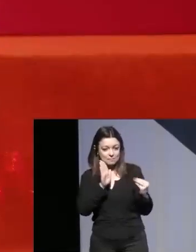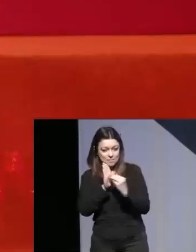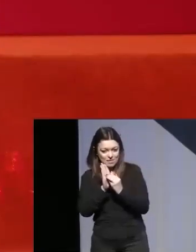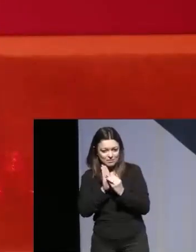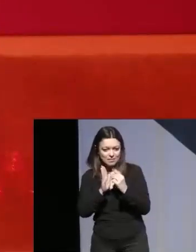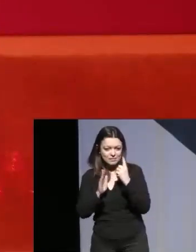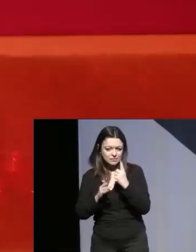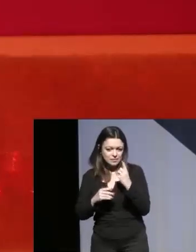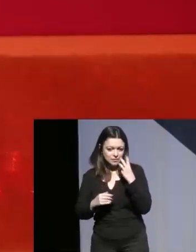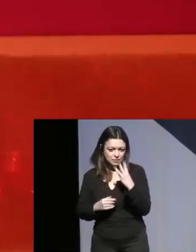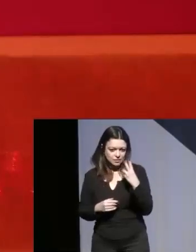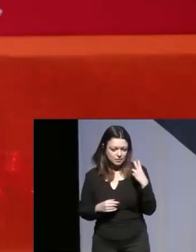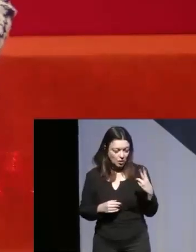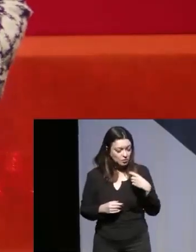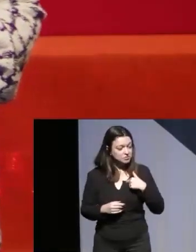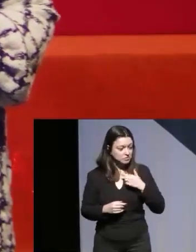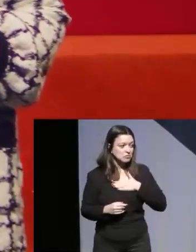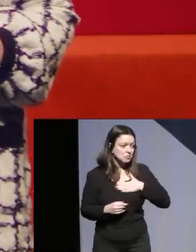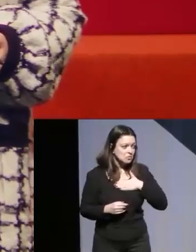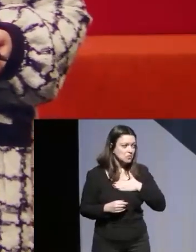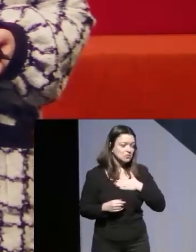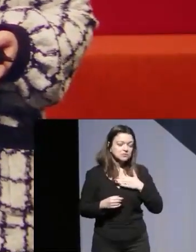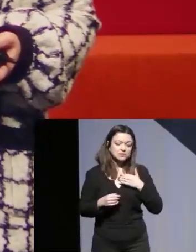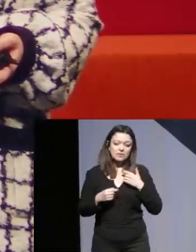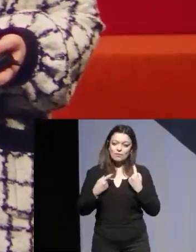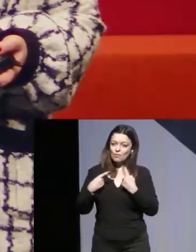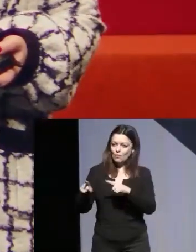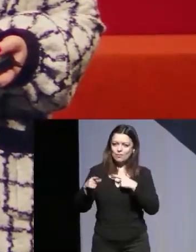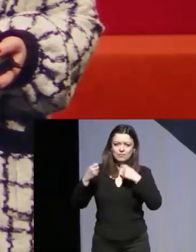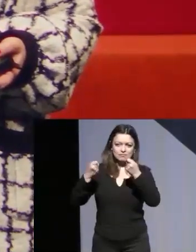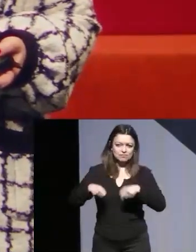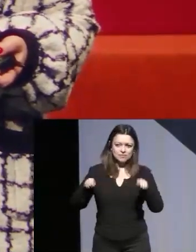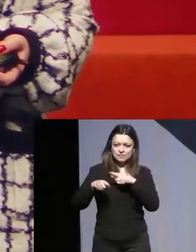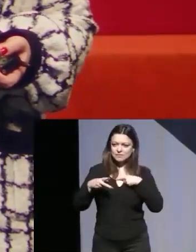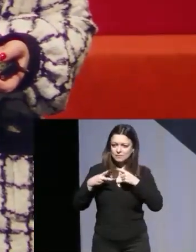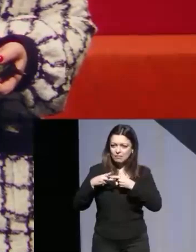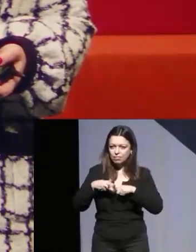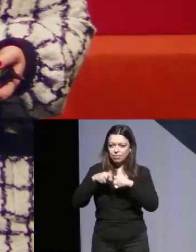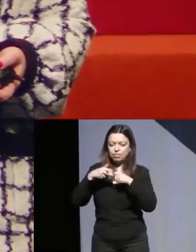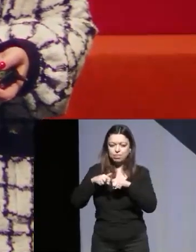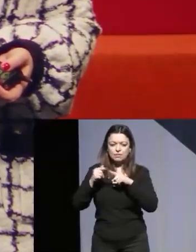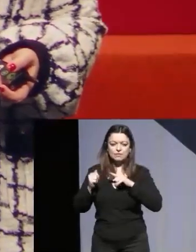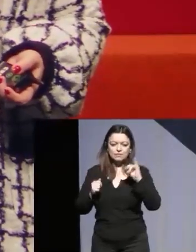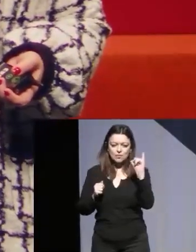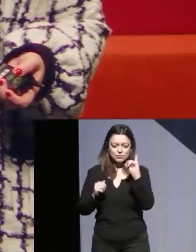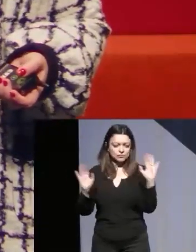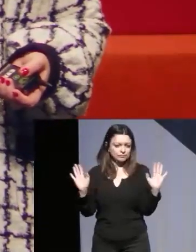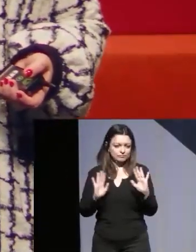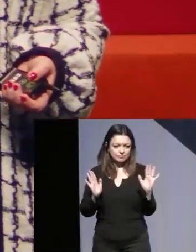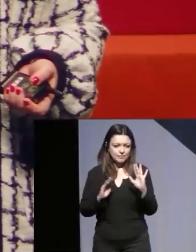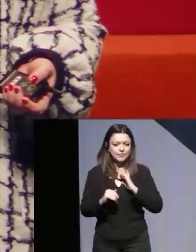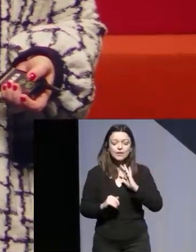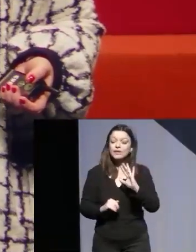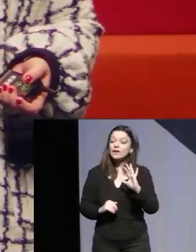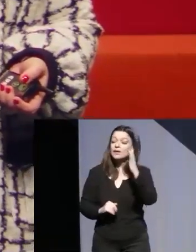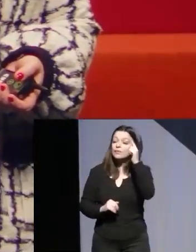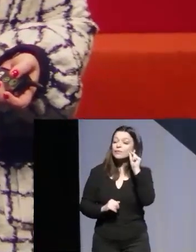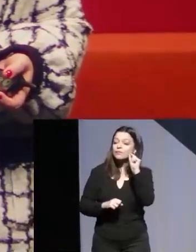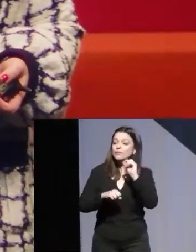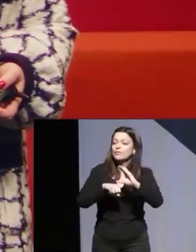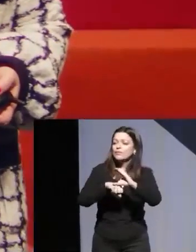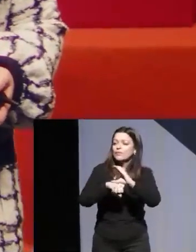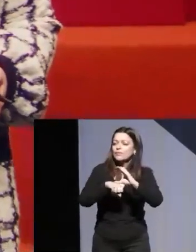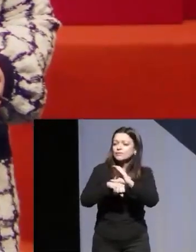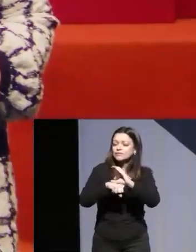realmente era contrária e achava que o que acontecia com a Constituição Federal é que ela era